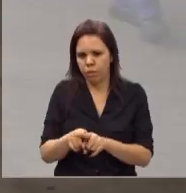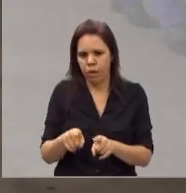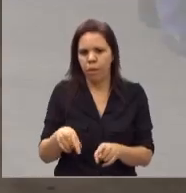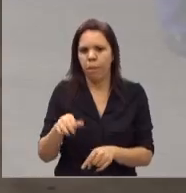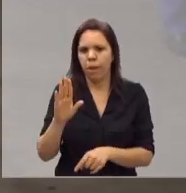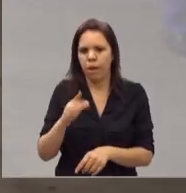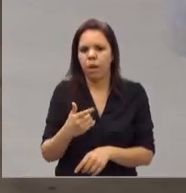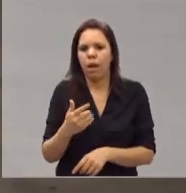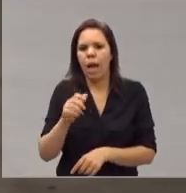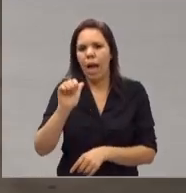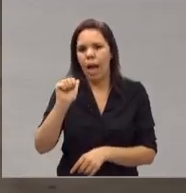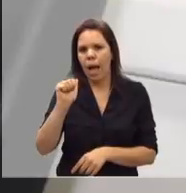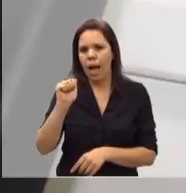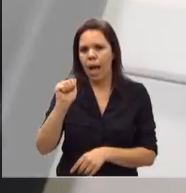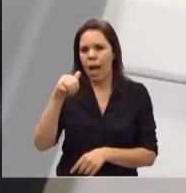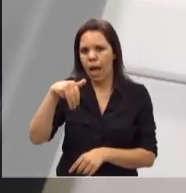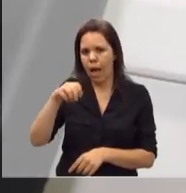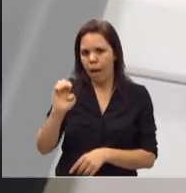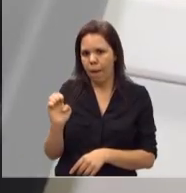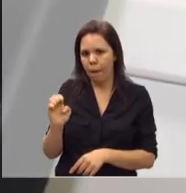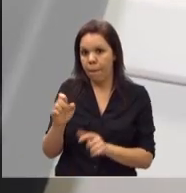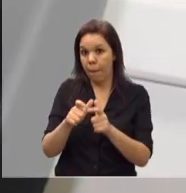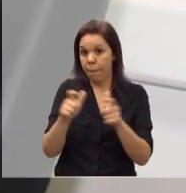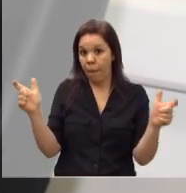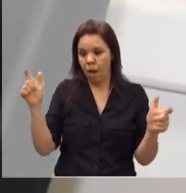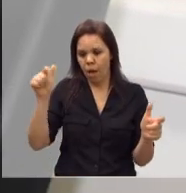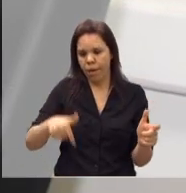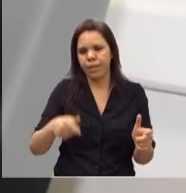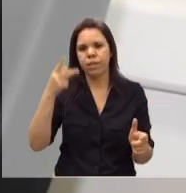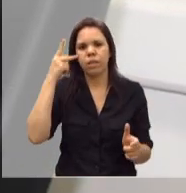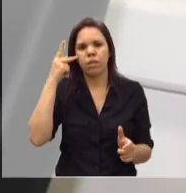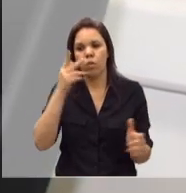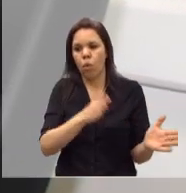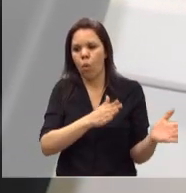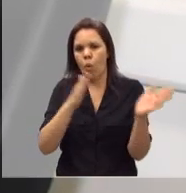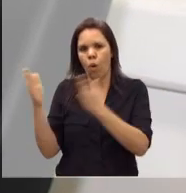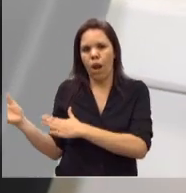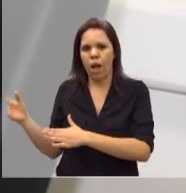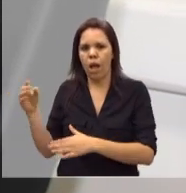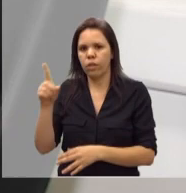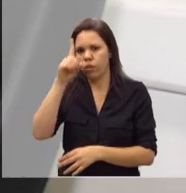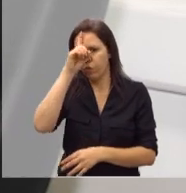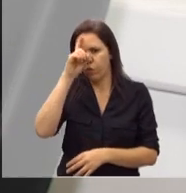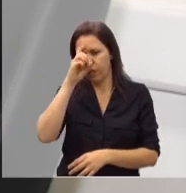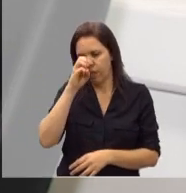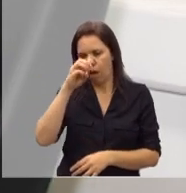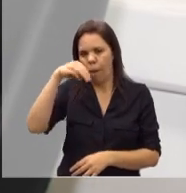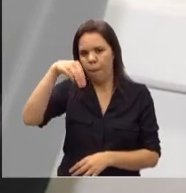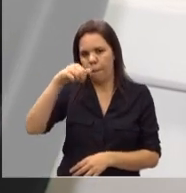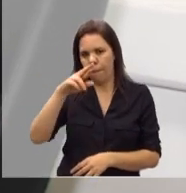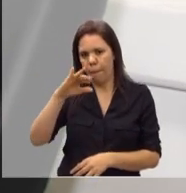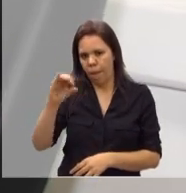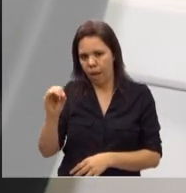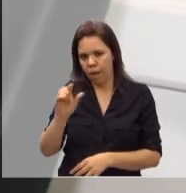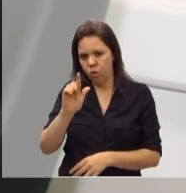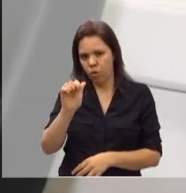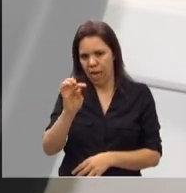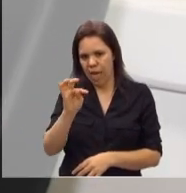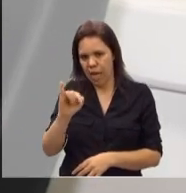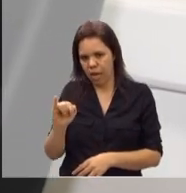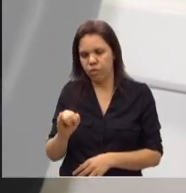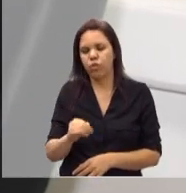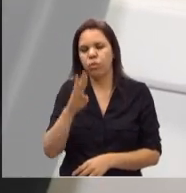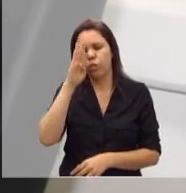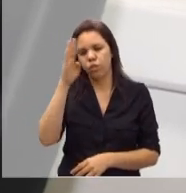inaugurar o maior AME do estado de São Paulo, aqui ao lado do Mário Gatti, né? Então tem sido investido muito na saúde e continua